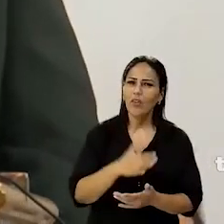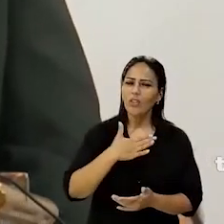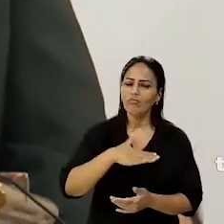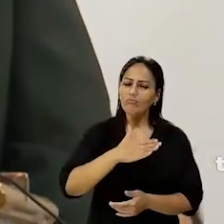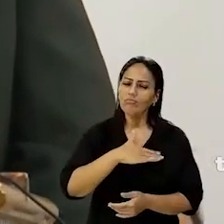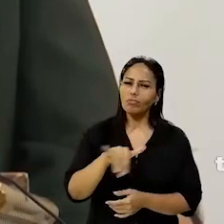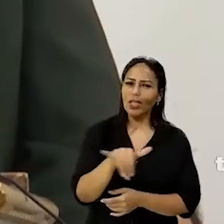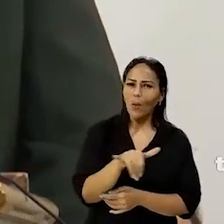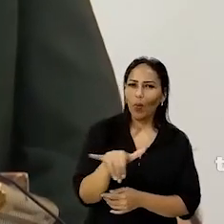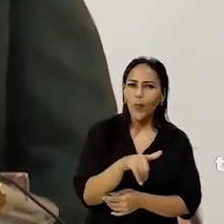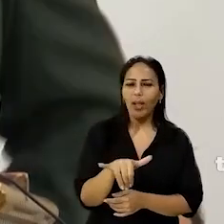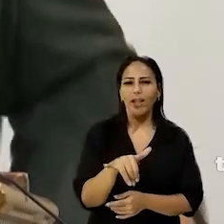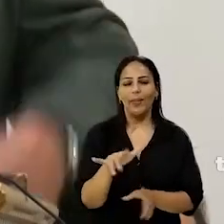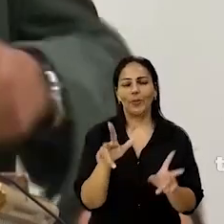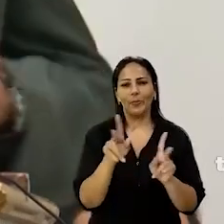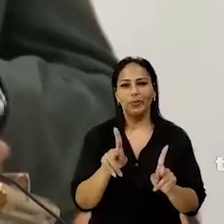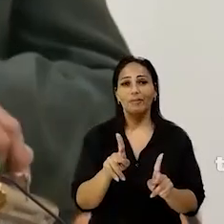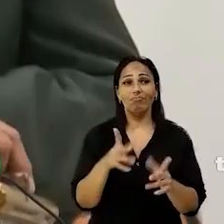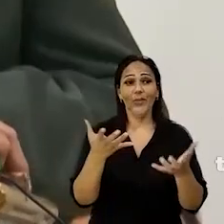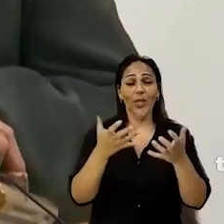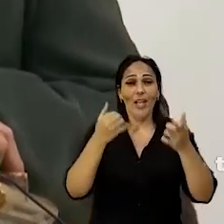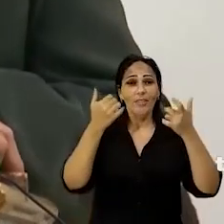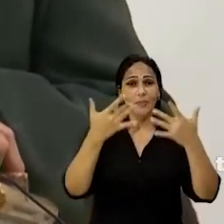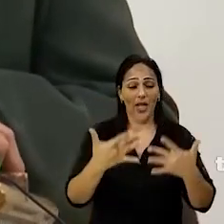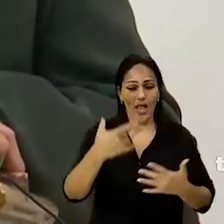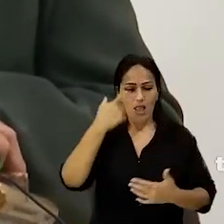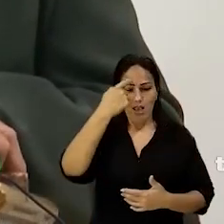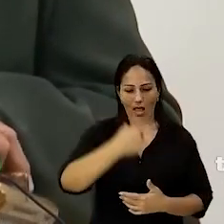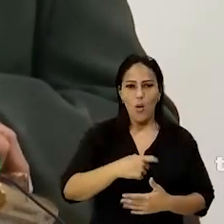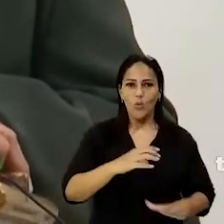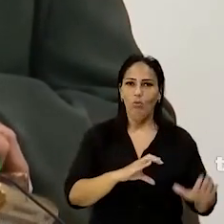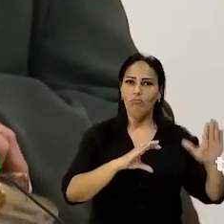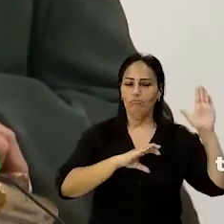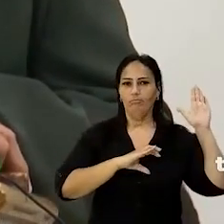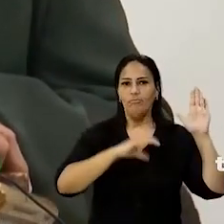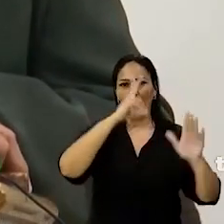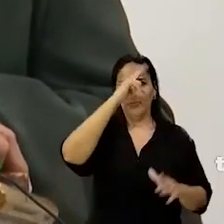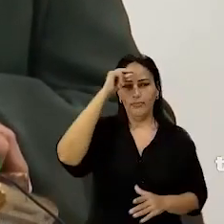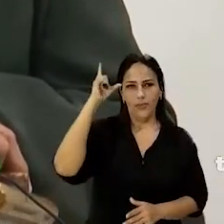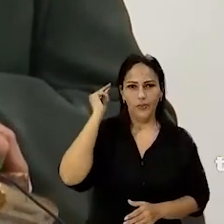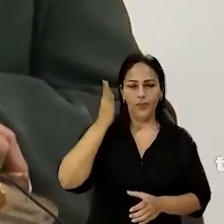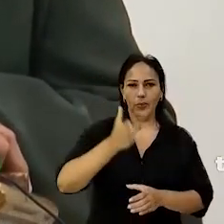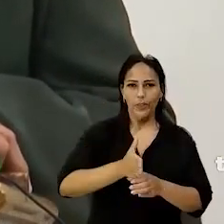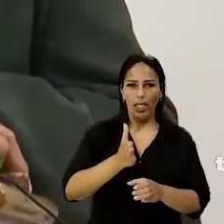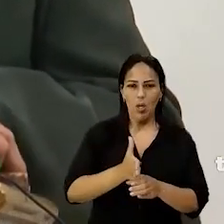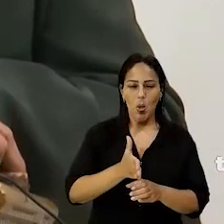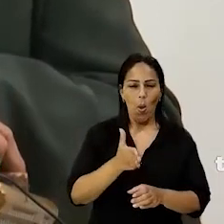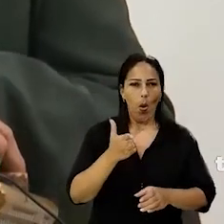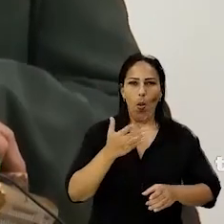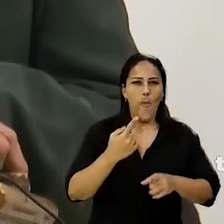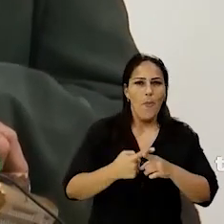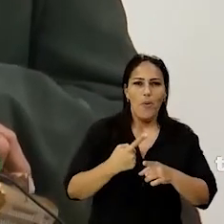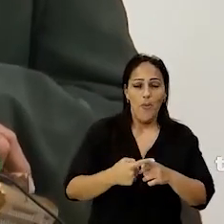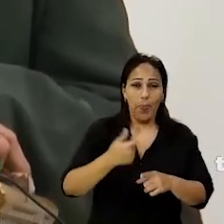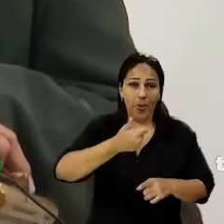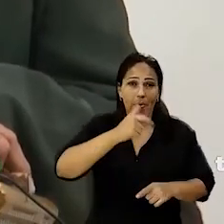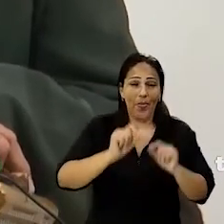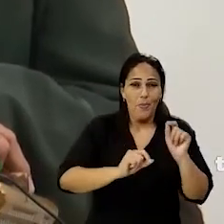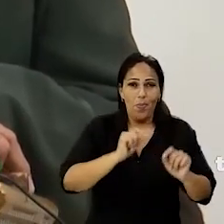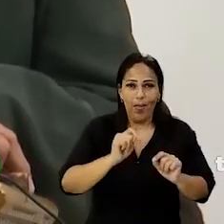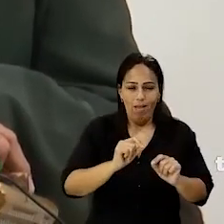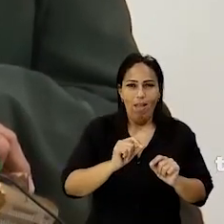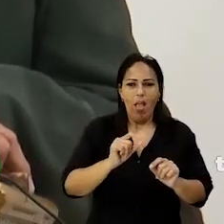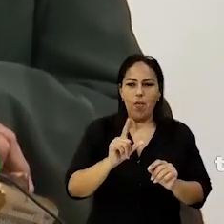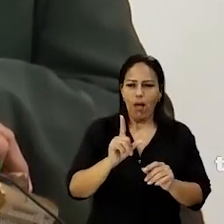tranquilidade que transcorreu. Mas eu quero dizer aqui que eu estou candidato a prefeito de Caicó. Primeiro, para preservar o